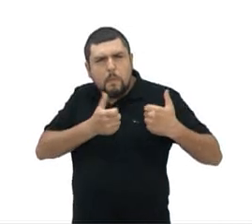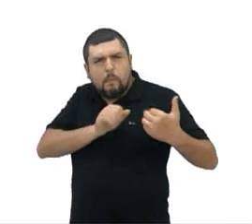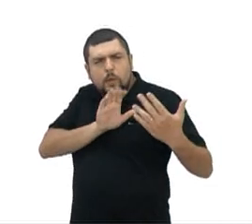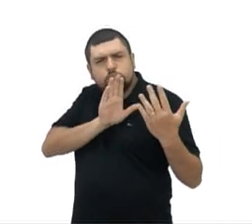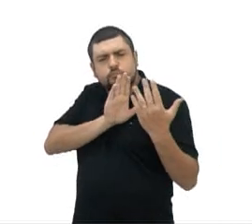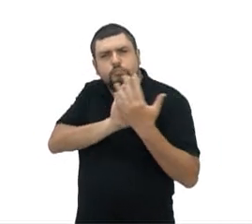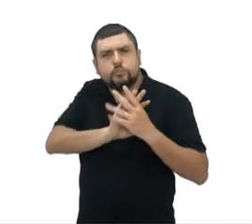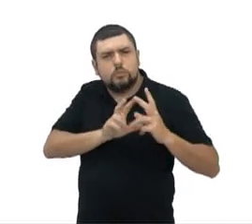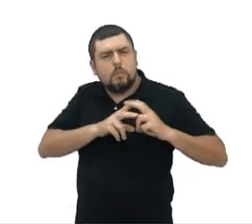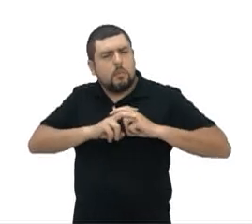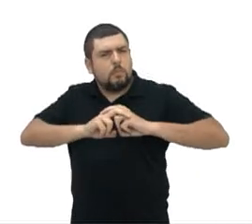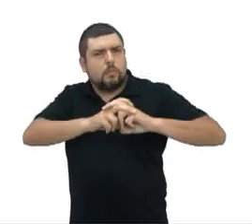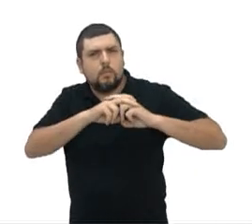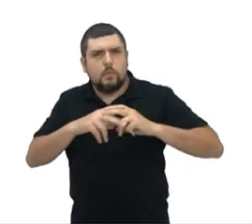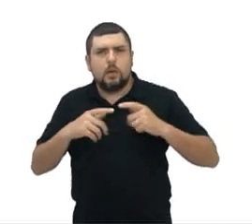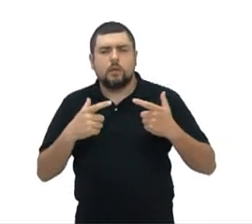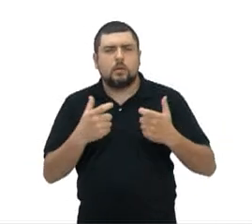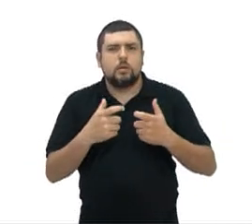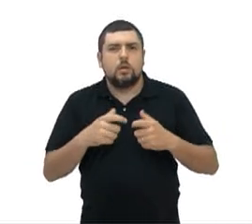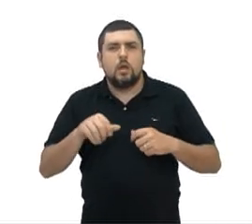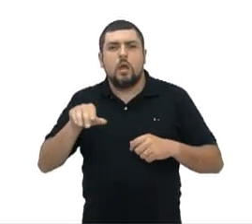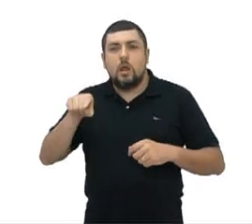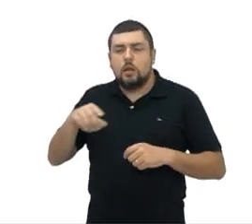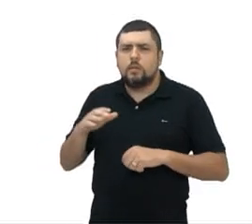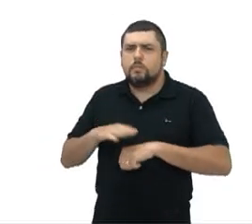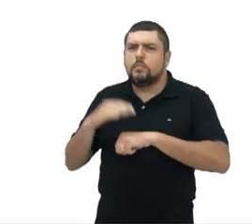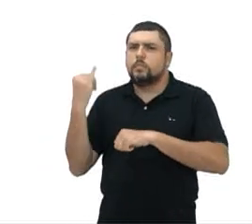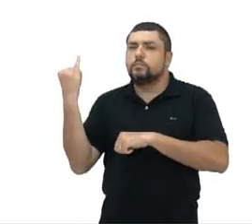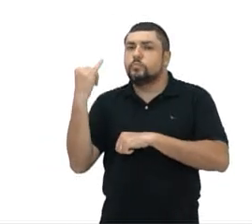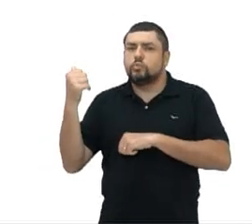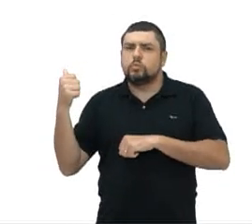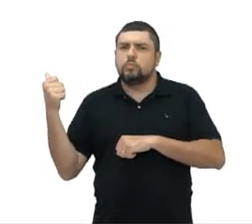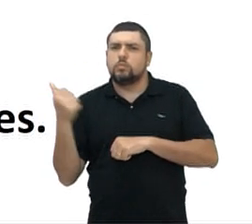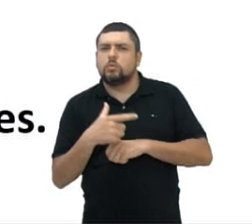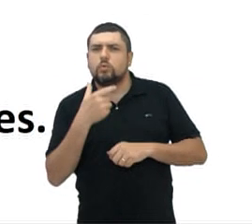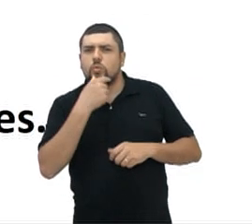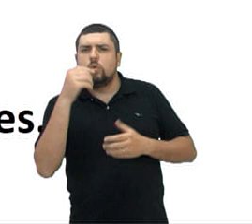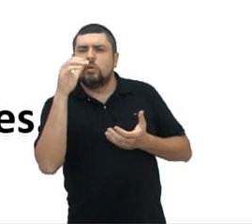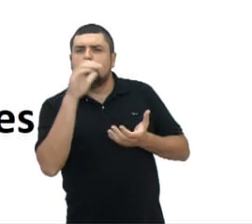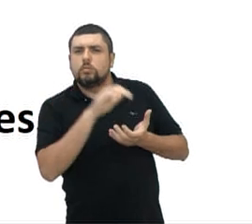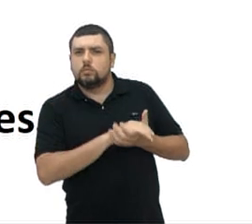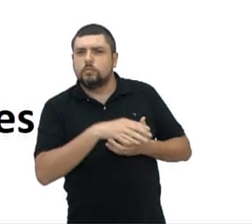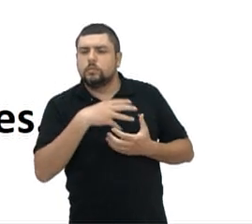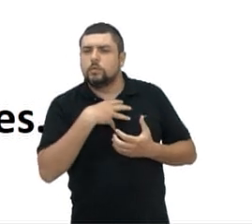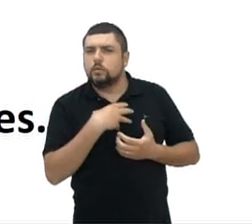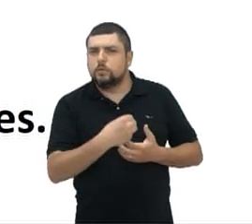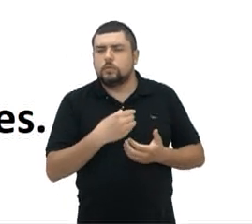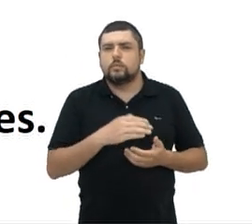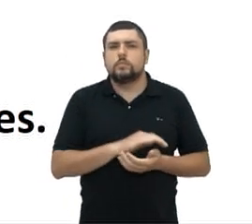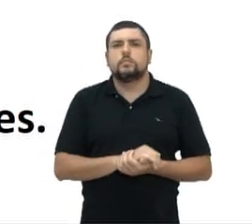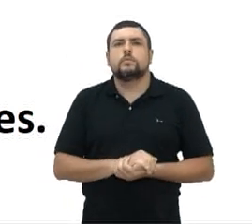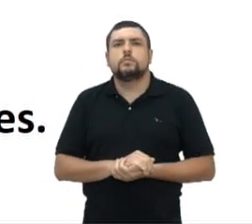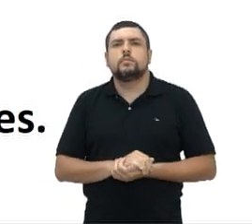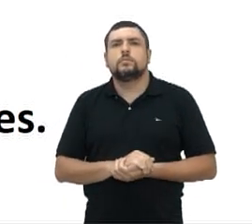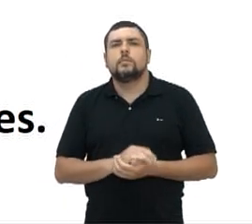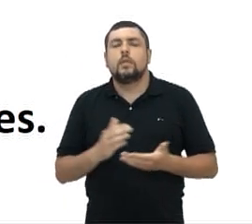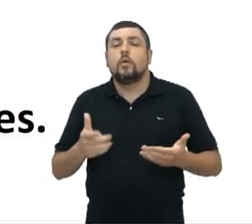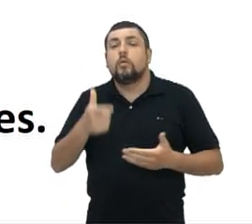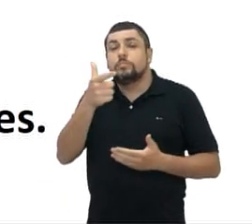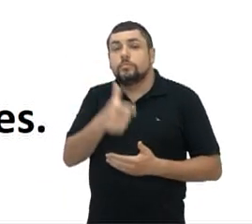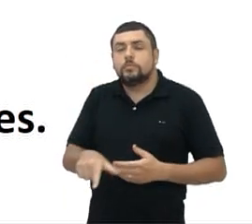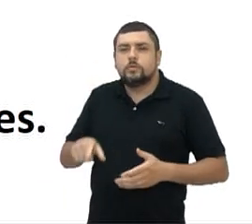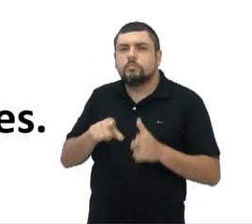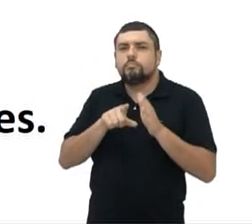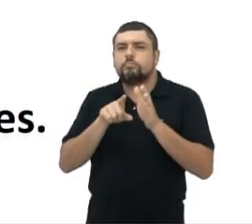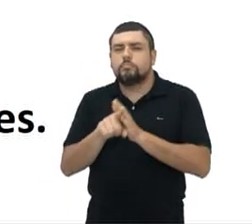superando em importância seus filhos e maridos na política e sociedade. Quiz, mais uma atividade para vocês aí.